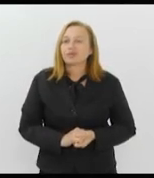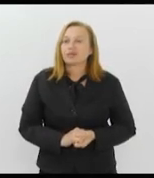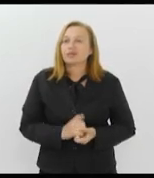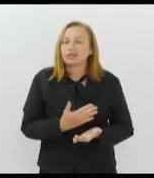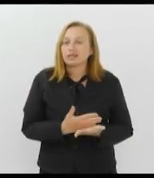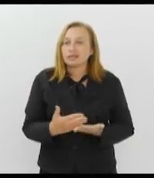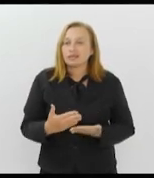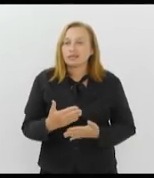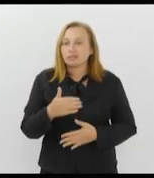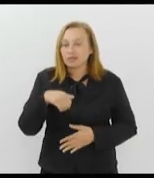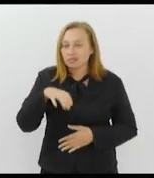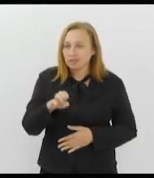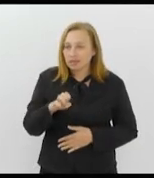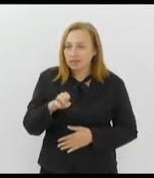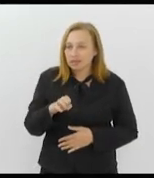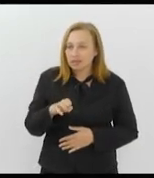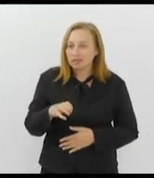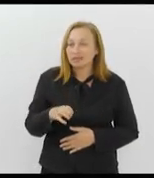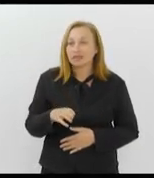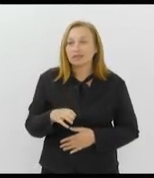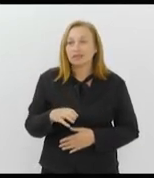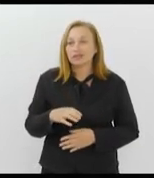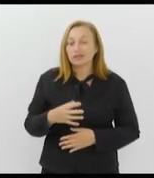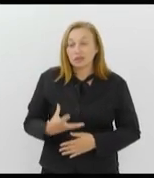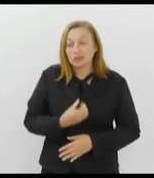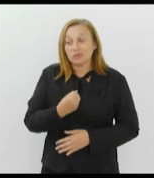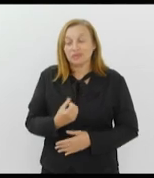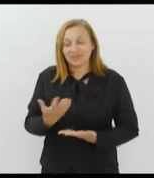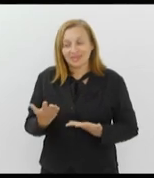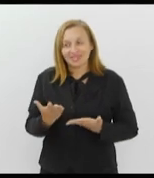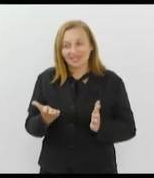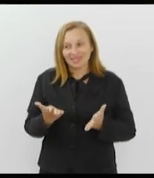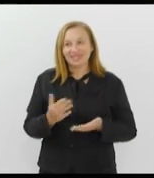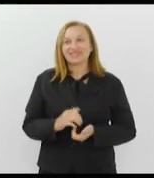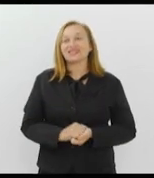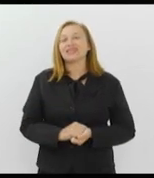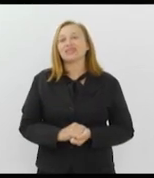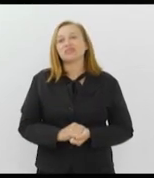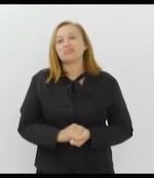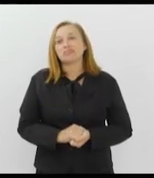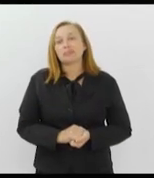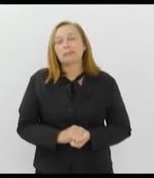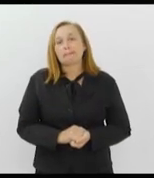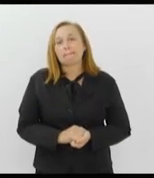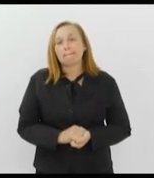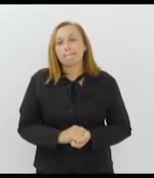inicialmente à minha mãe, que está aqui, que foi pega hoje de surpresa.